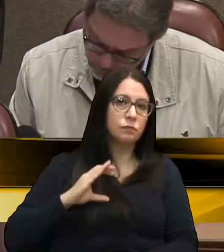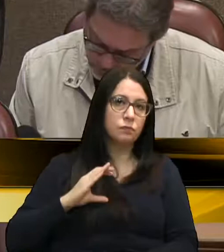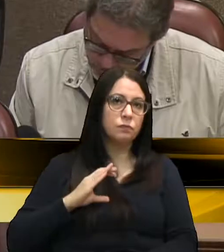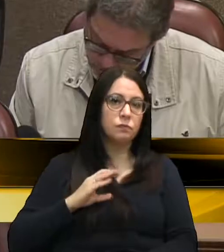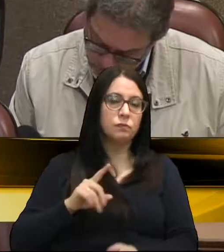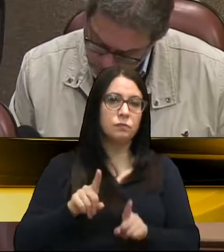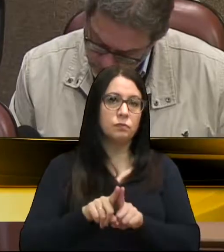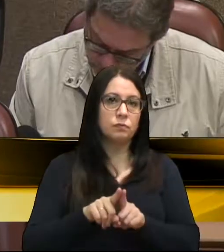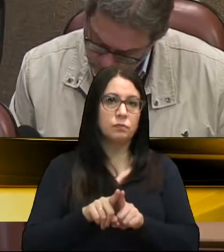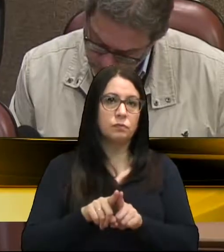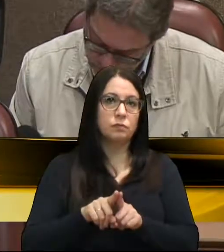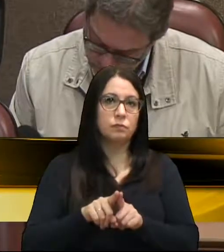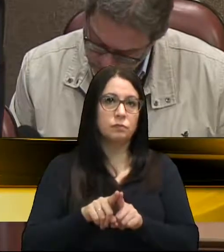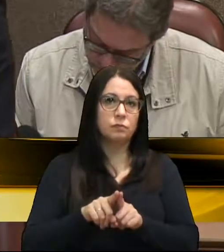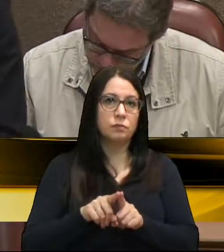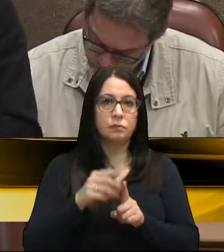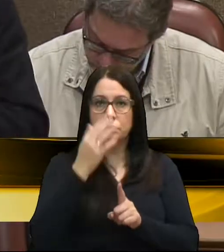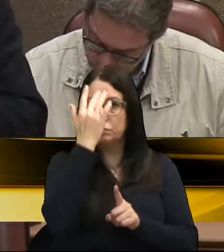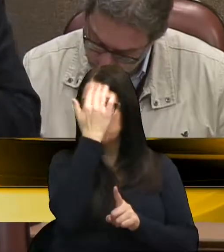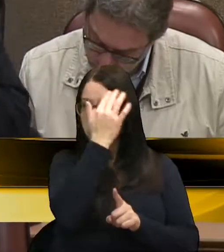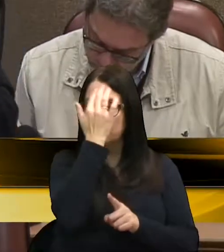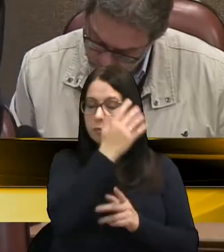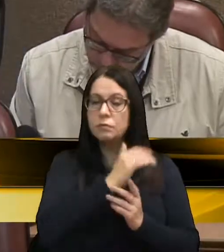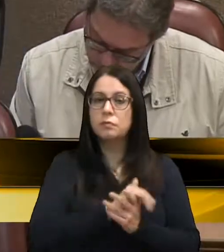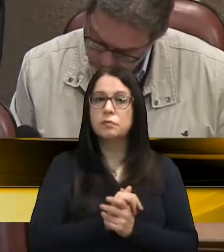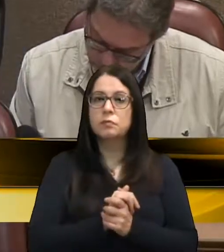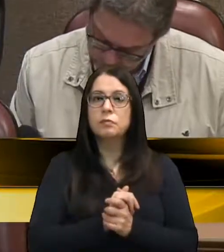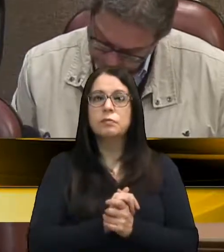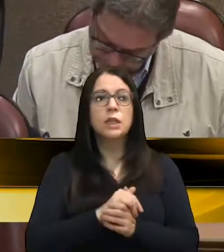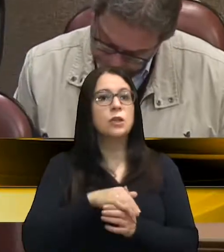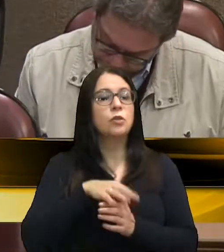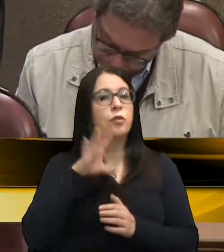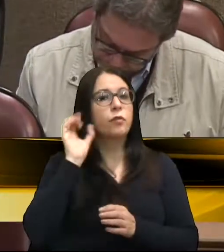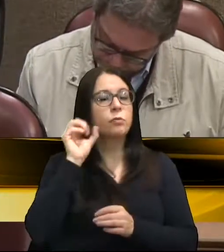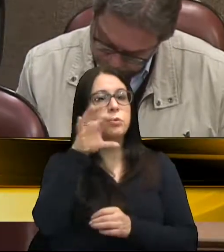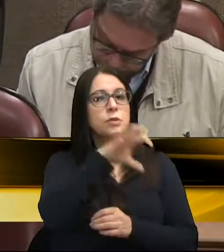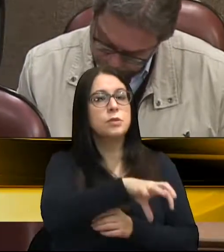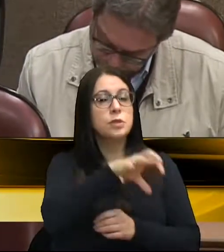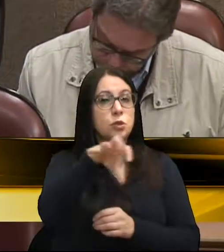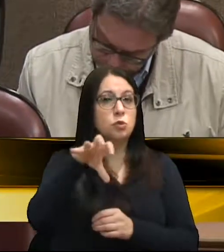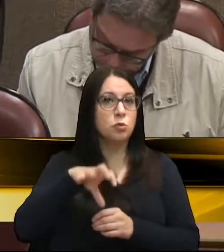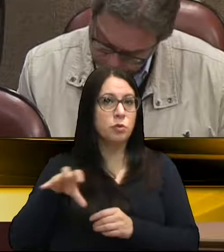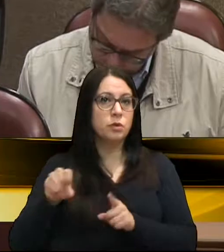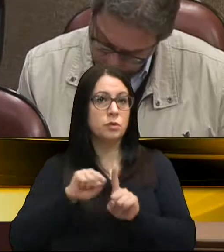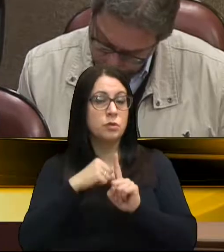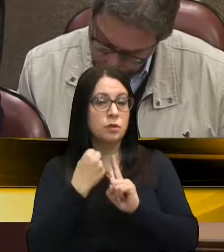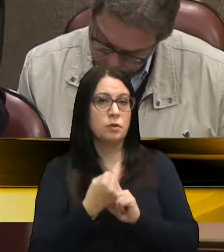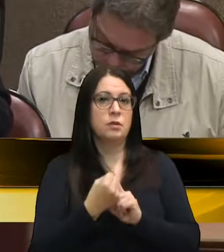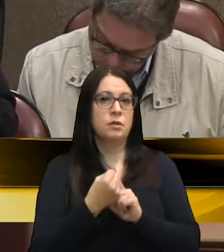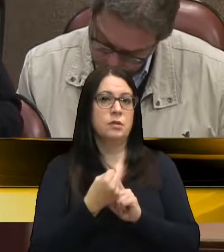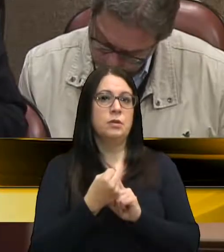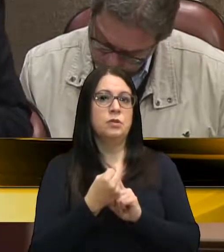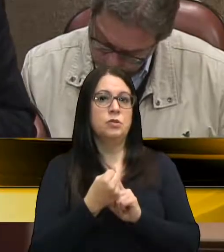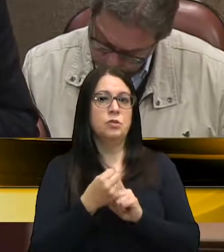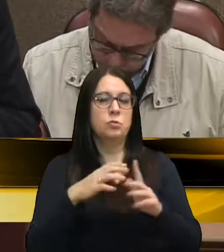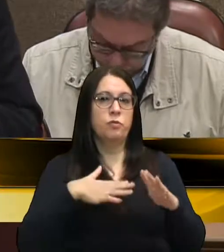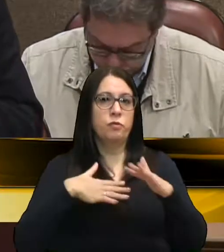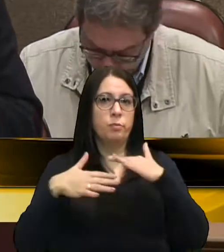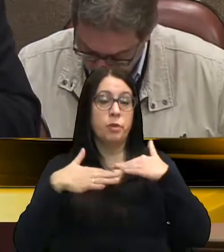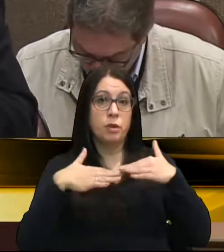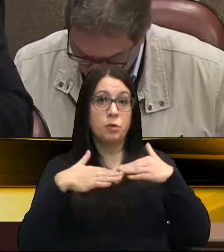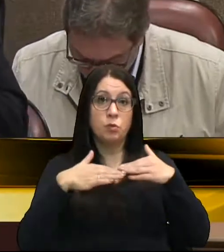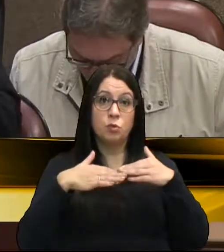e também Adilódio Domênico, ouvimos setores da sociedade, o nosso movimento